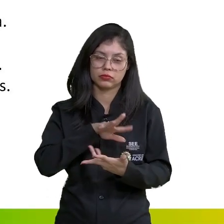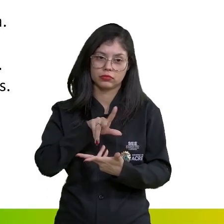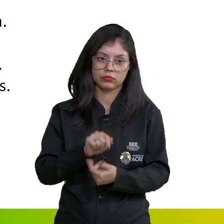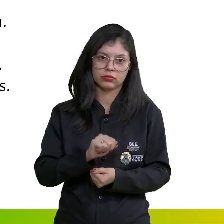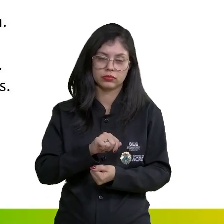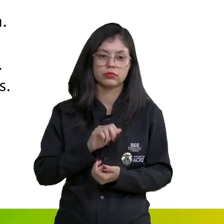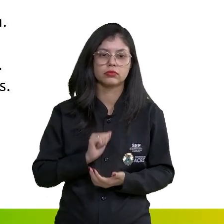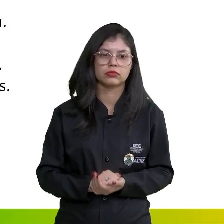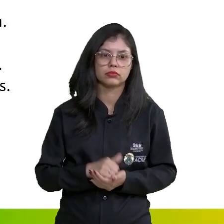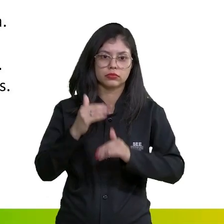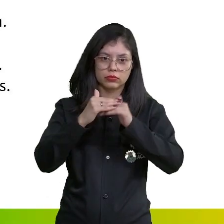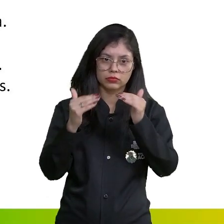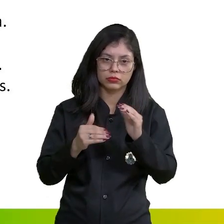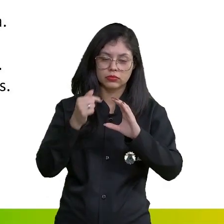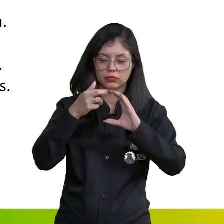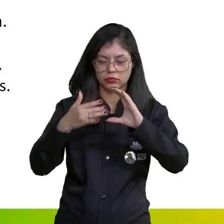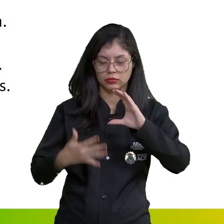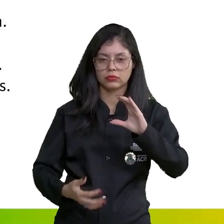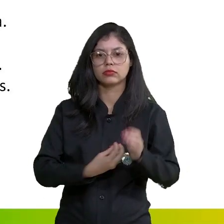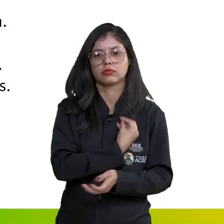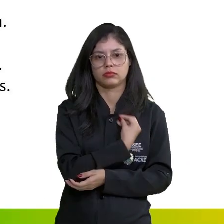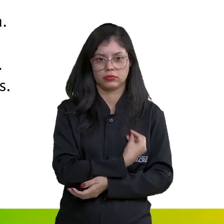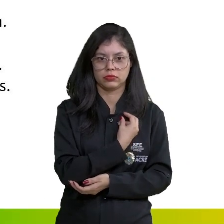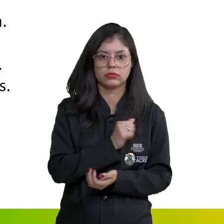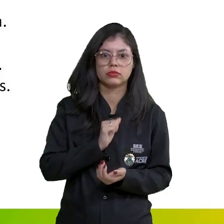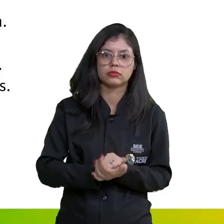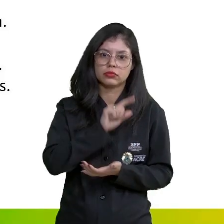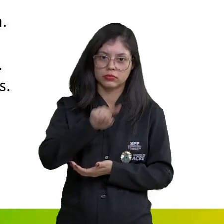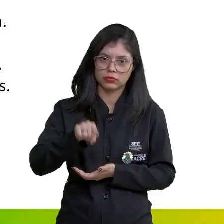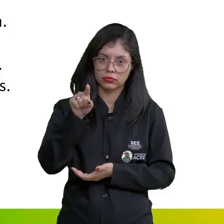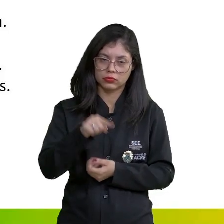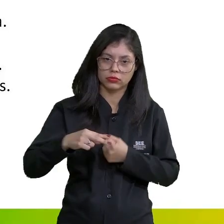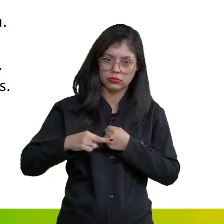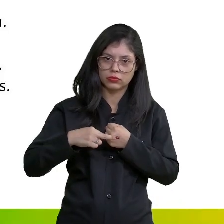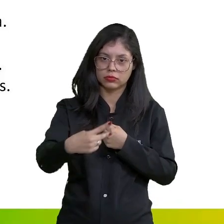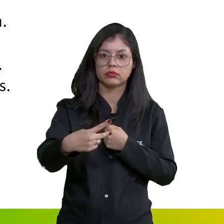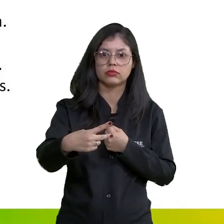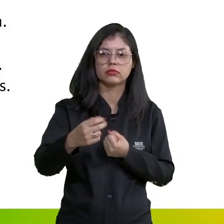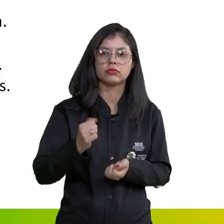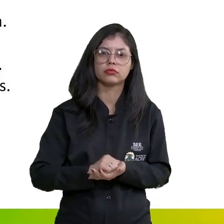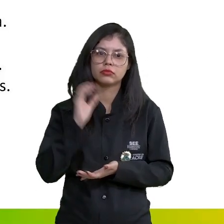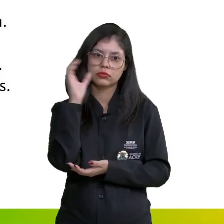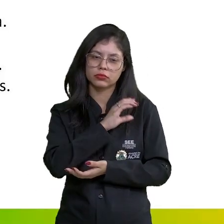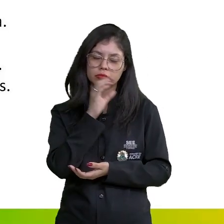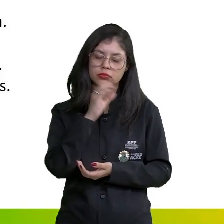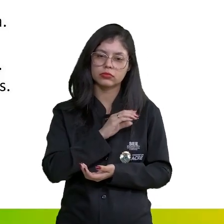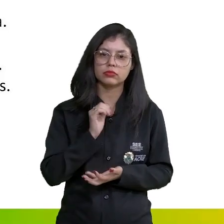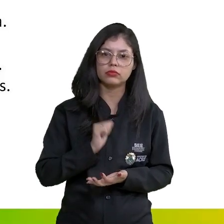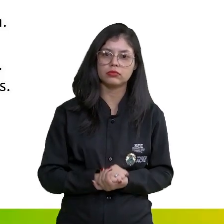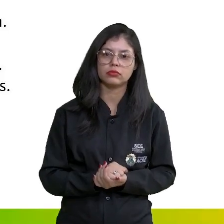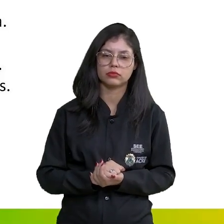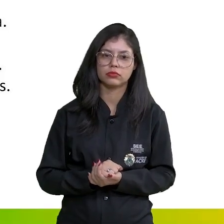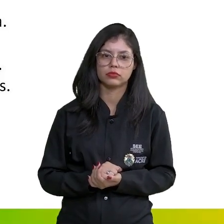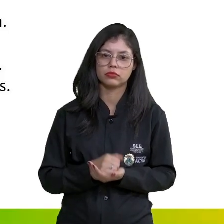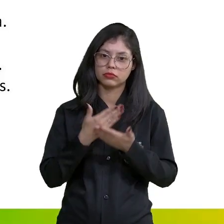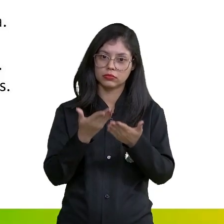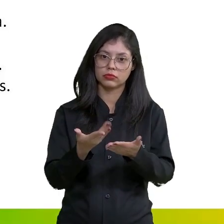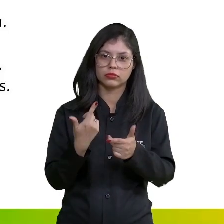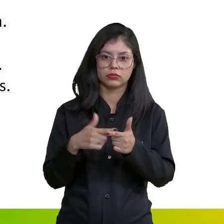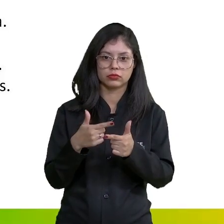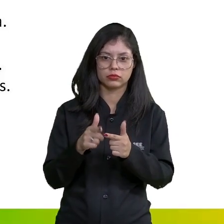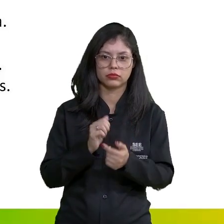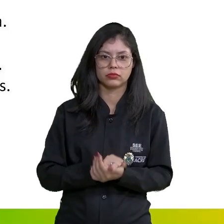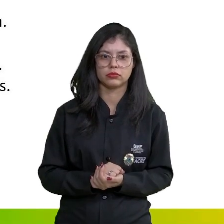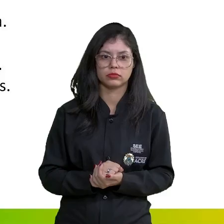negativos para o planeta Terra e para todas as espécies vivas. Marque a alternativa que indica consequências da aceleração